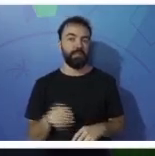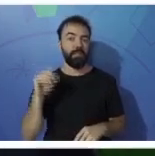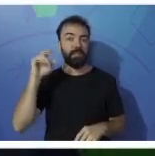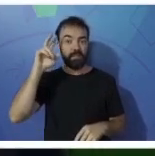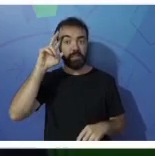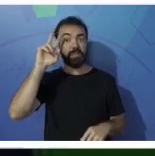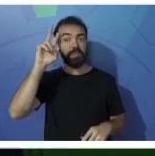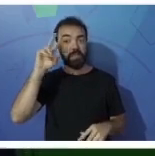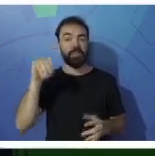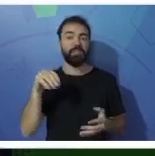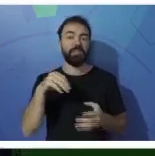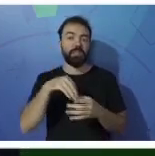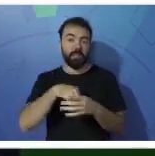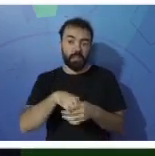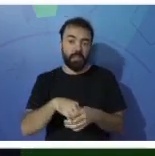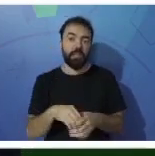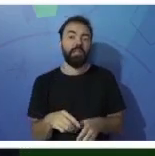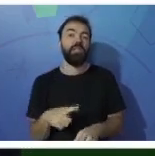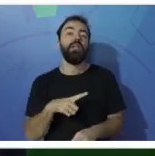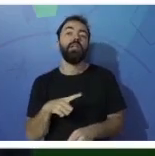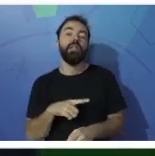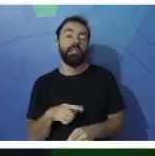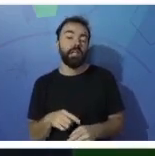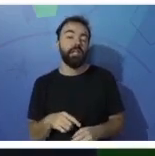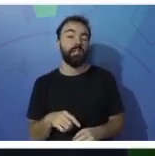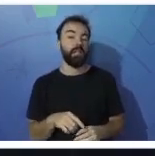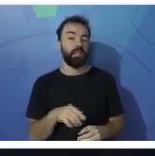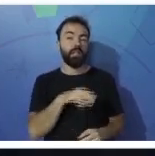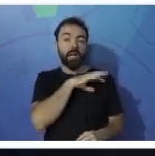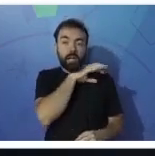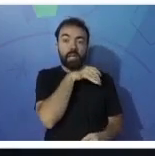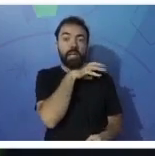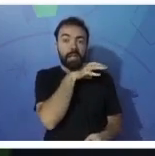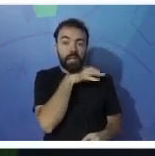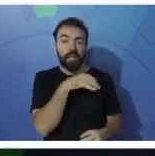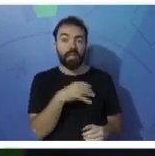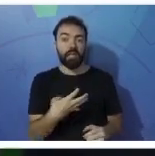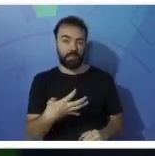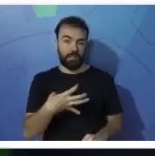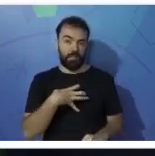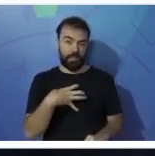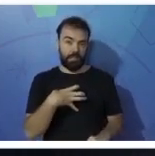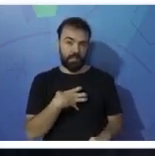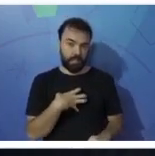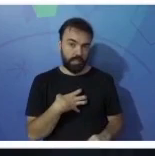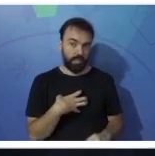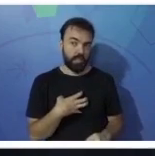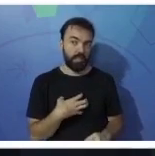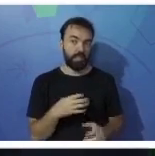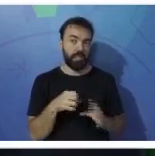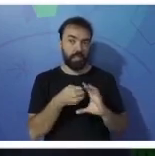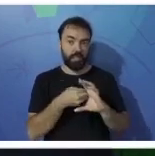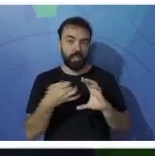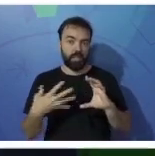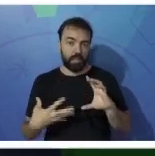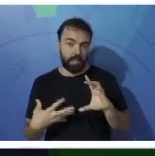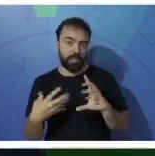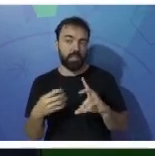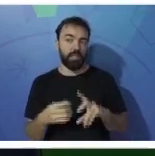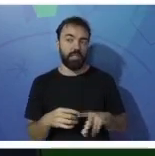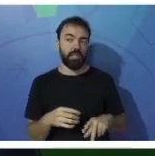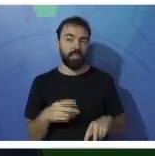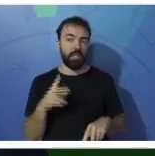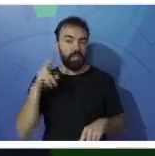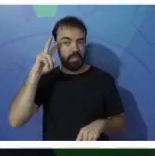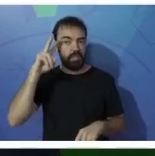apresentam animais com comportamentos de seres humanos e ela tem uma moral. O que que é moral, professora? É